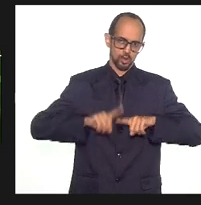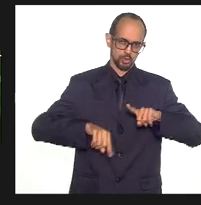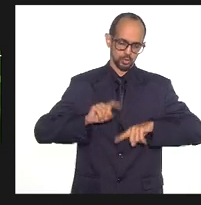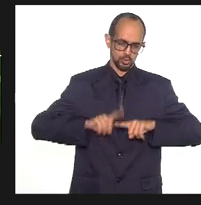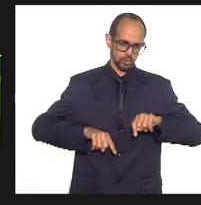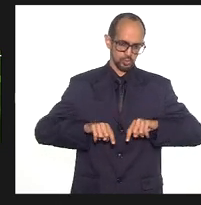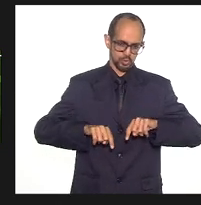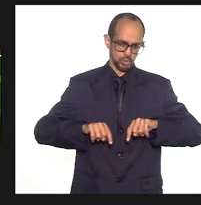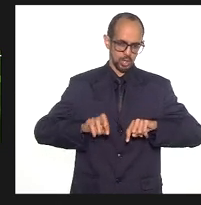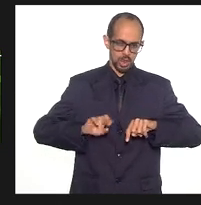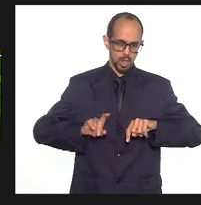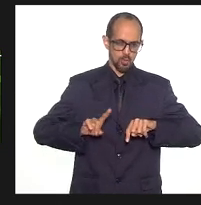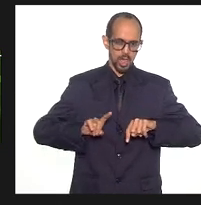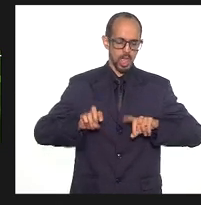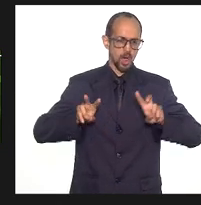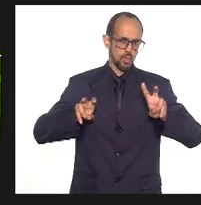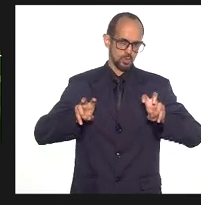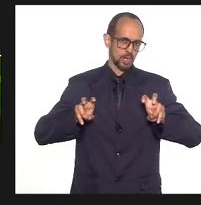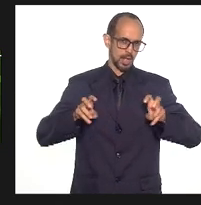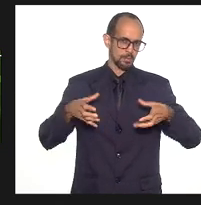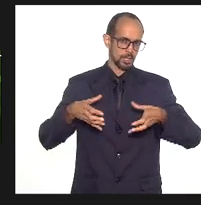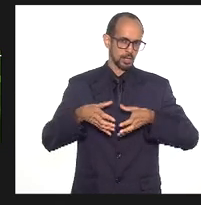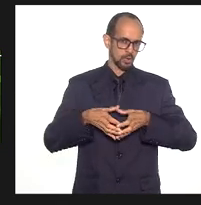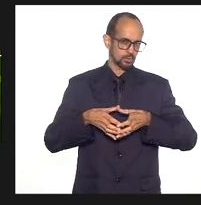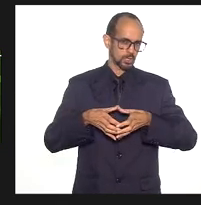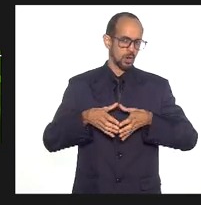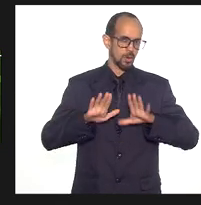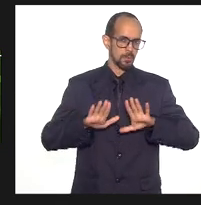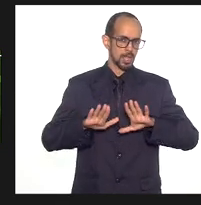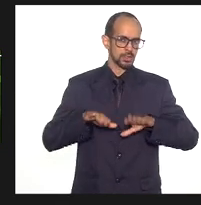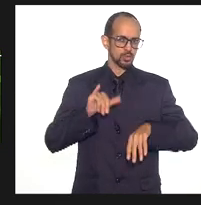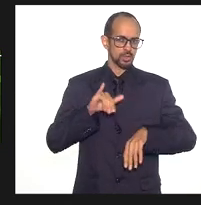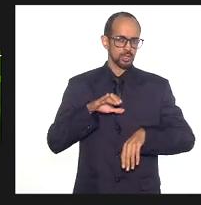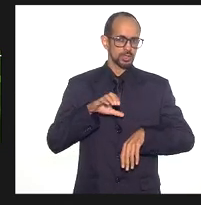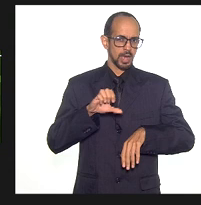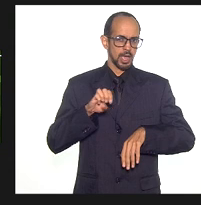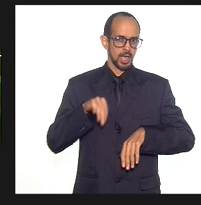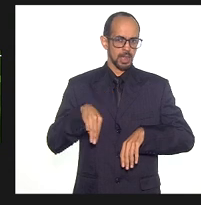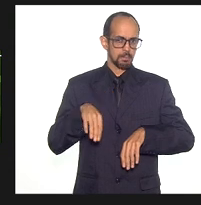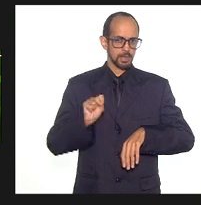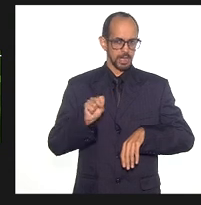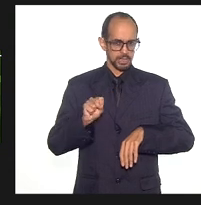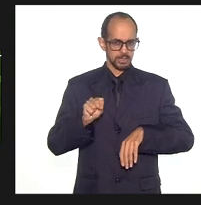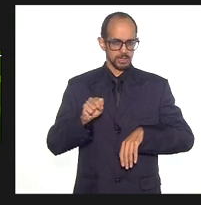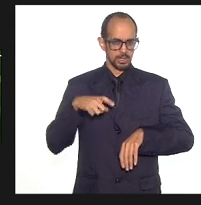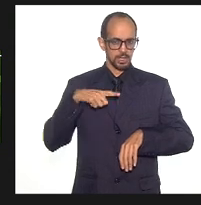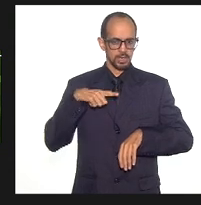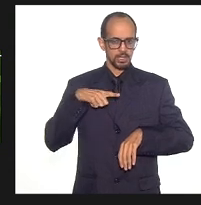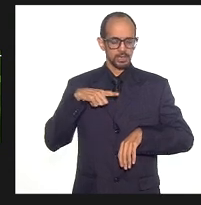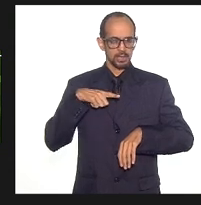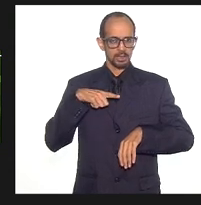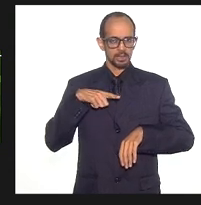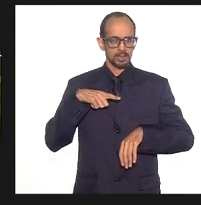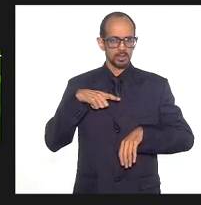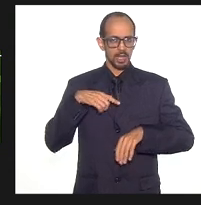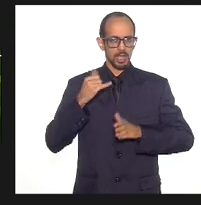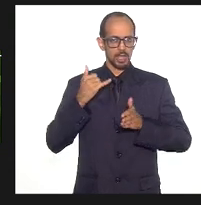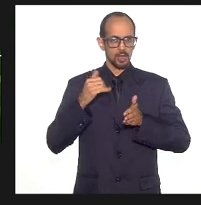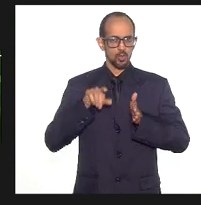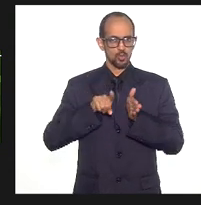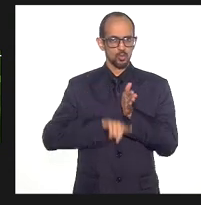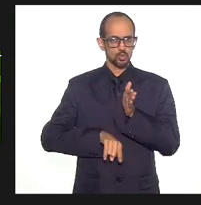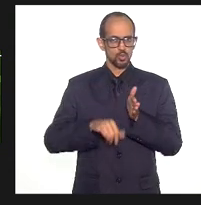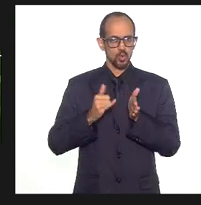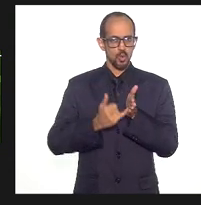tema dessa comissão, mas o ICMS ele tem a tributação no destino, né, de tal sorte que